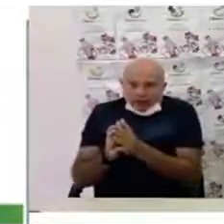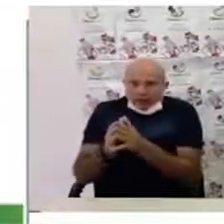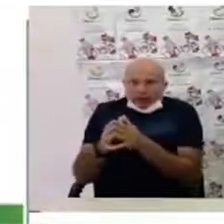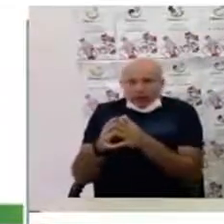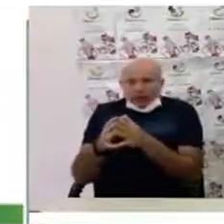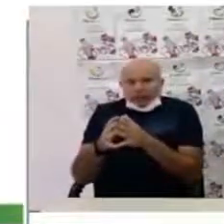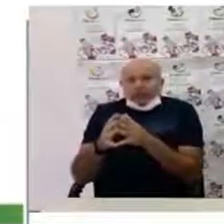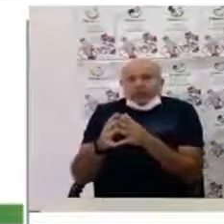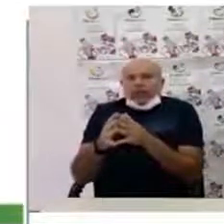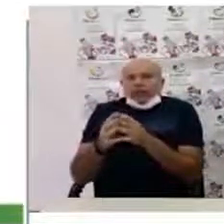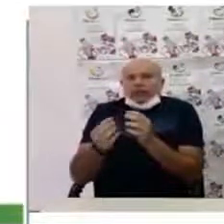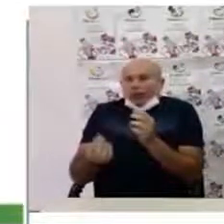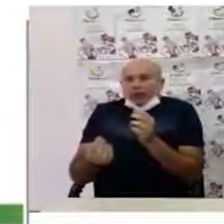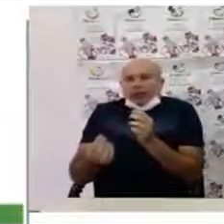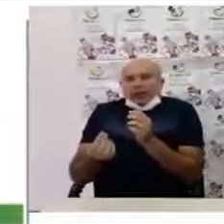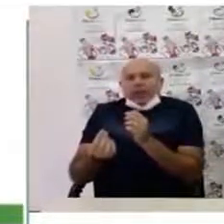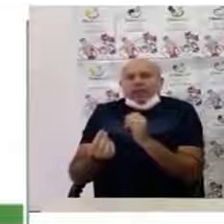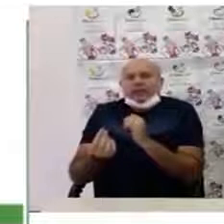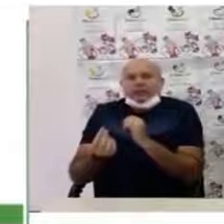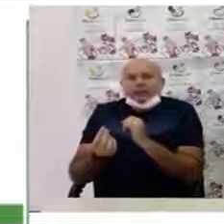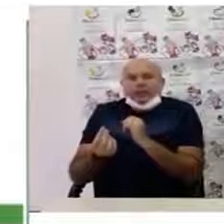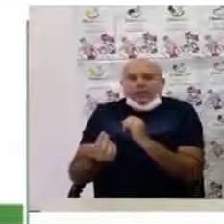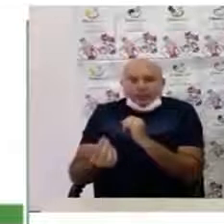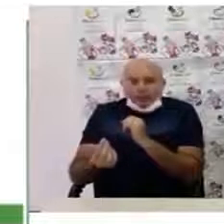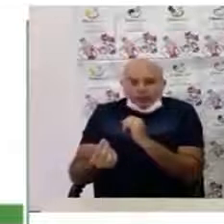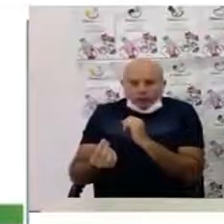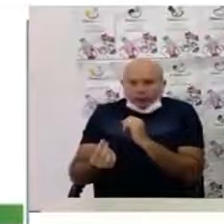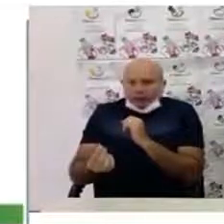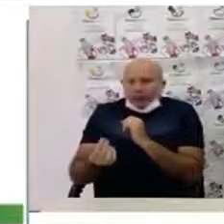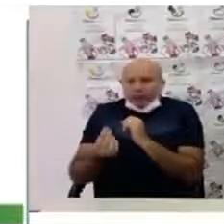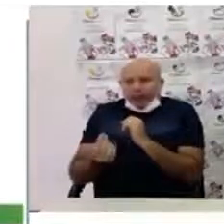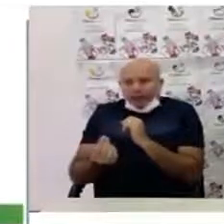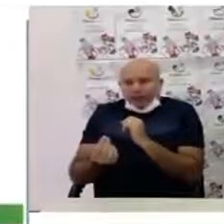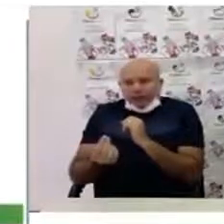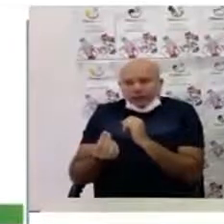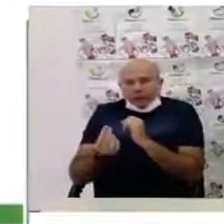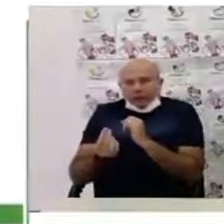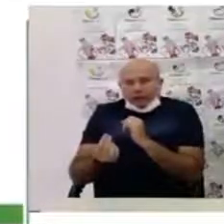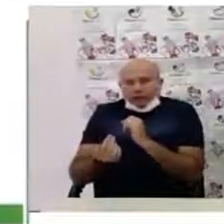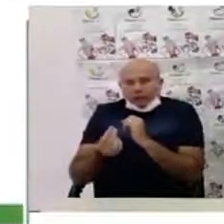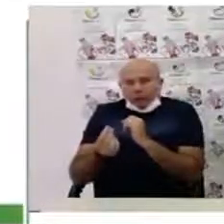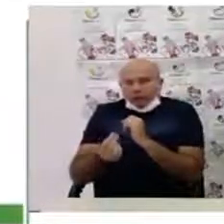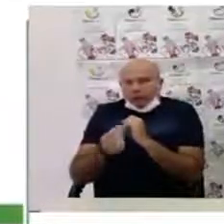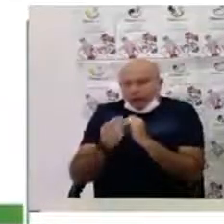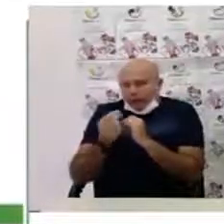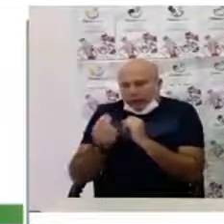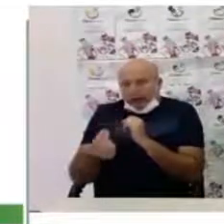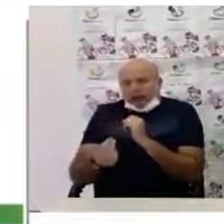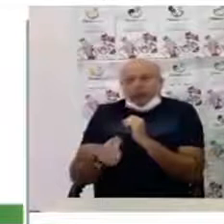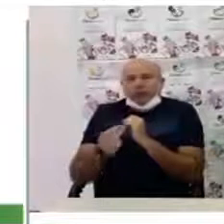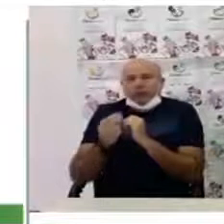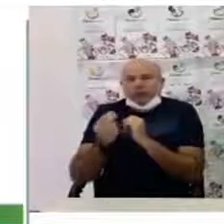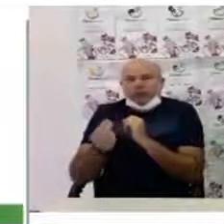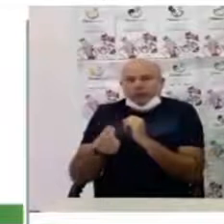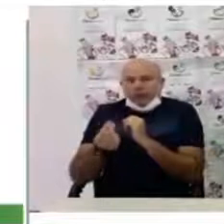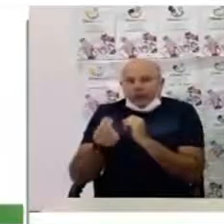autor que diz o seguinte: e se eu pegar uma massa físsil, quebrar a massa de um elemento no núcleo, né, um elemento radioativo que